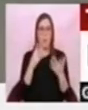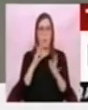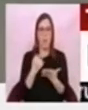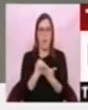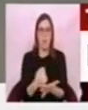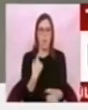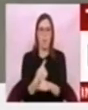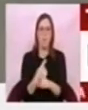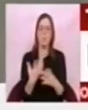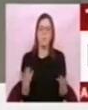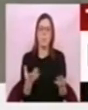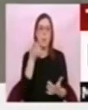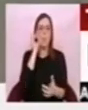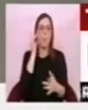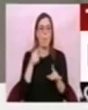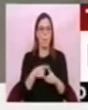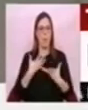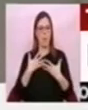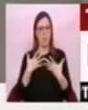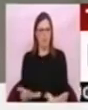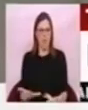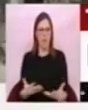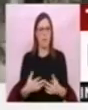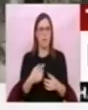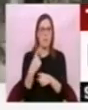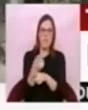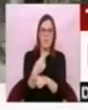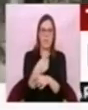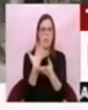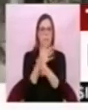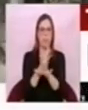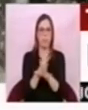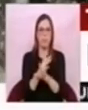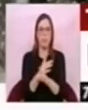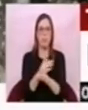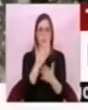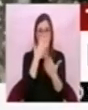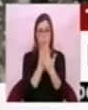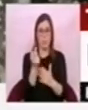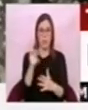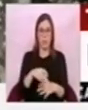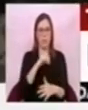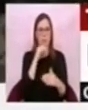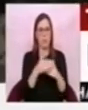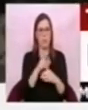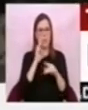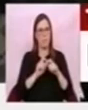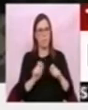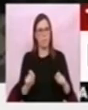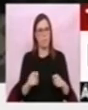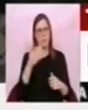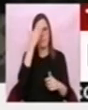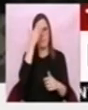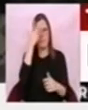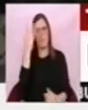apoio. Os operacionais que, para além do desgaste de combaterem este incêndio, ainda se depararam com esta tragédia, com imagens que, presumo